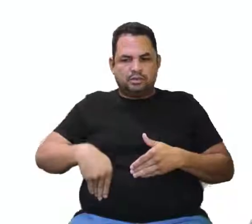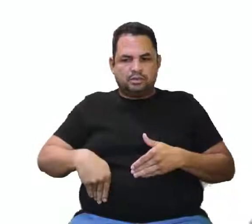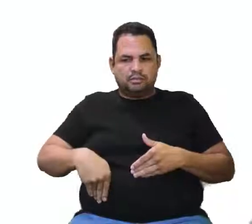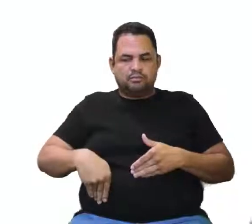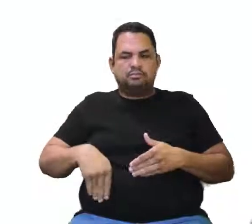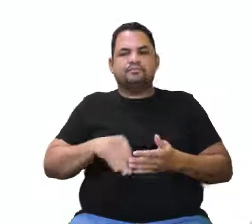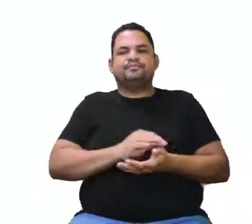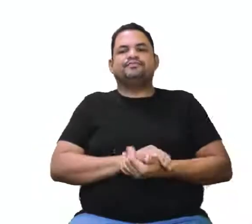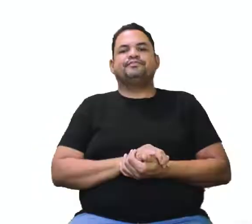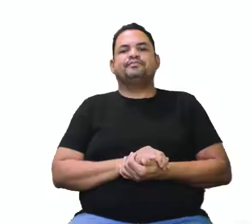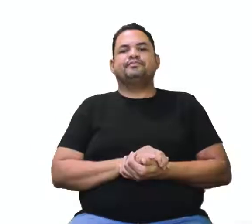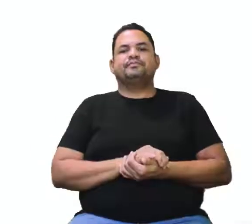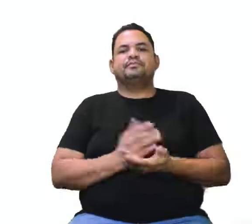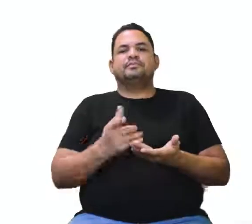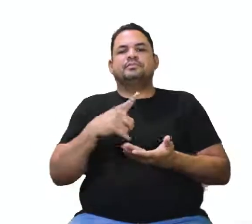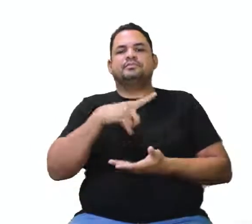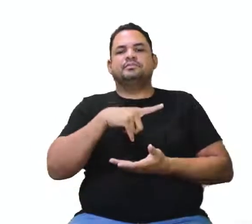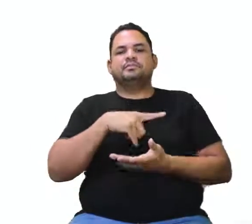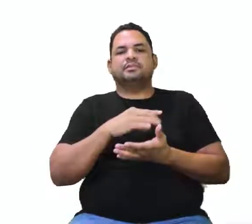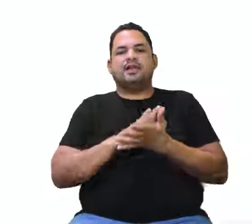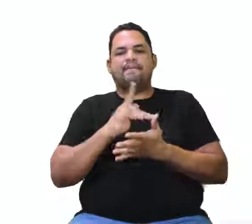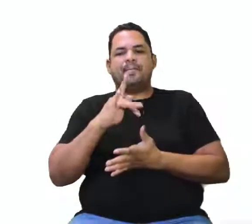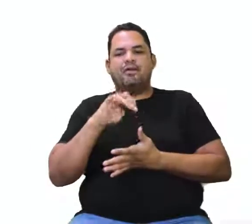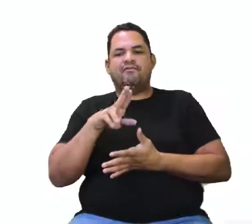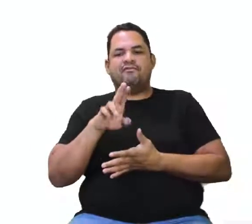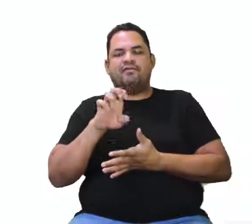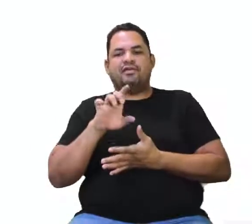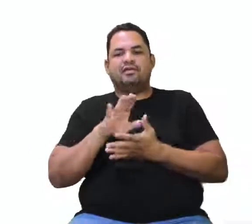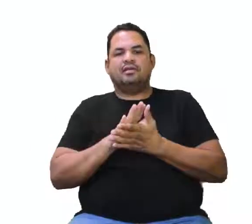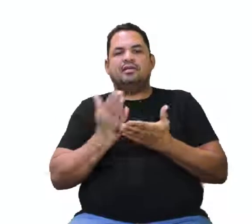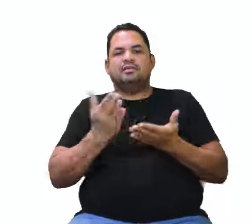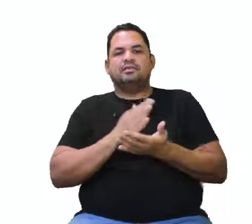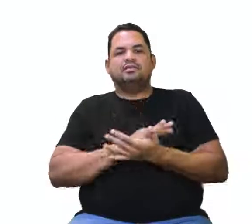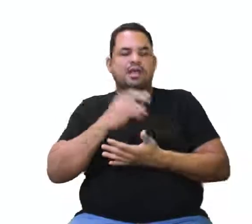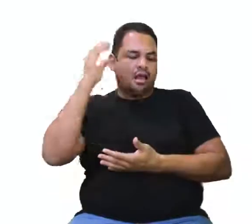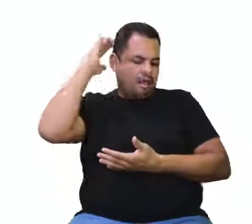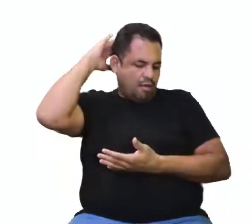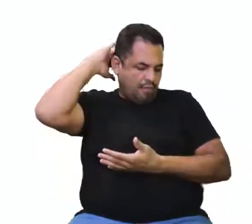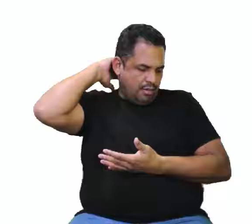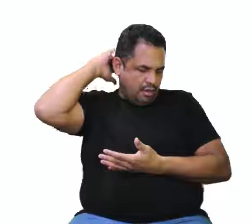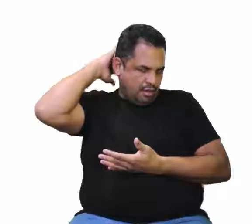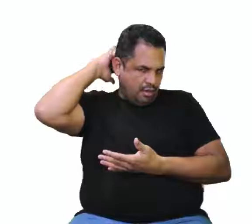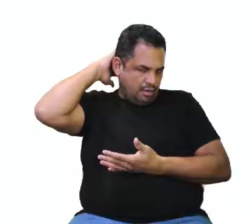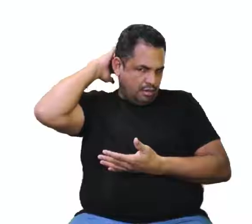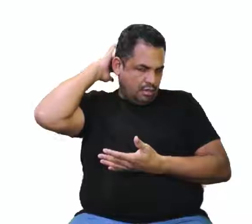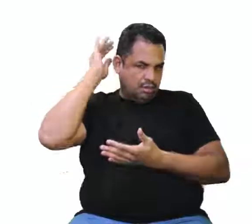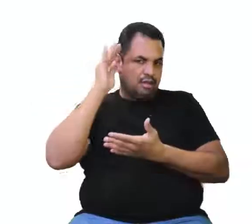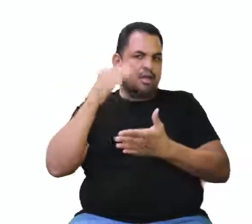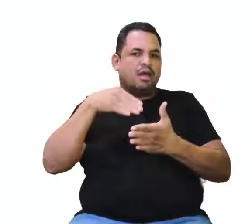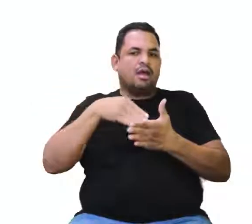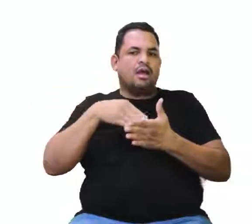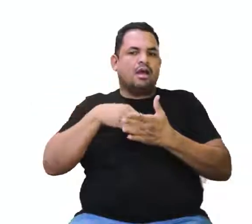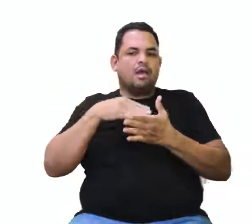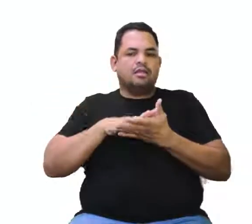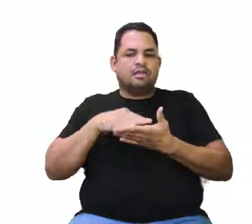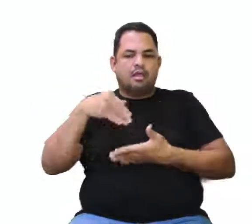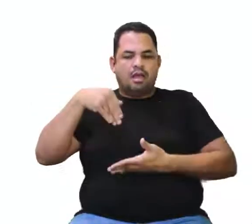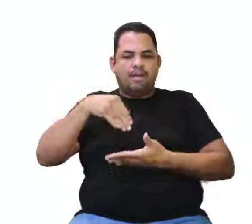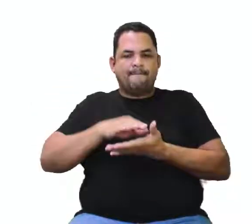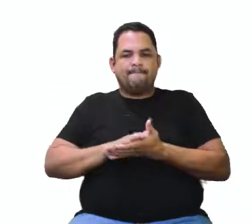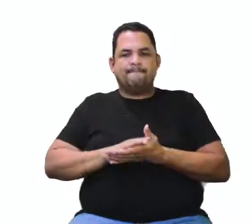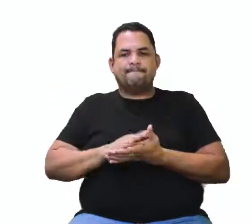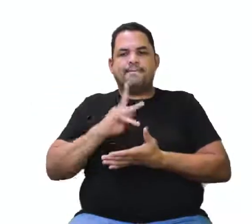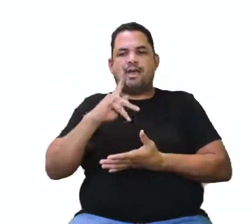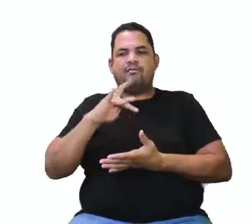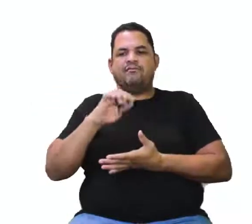gente vê aqui nessa imagem que ela pega desde a região inicial, né, da cabeça, ali na nuca, até a região aqui